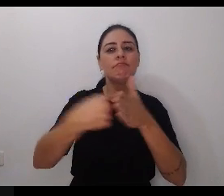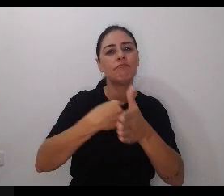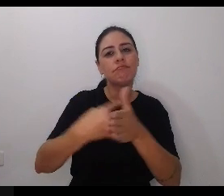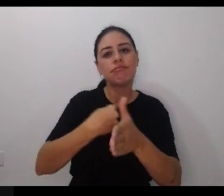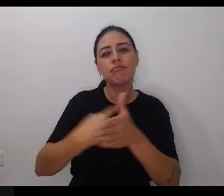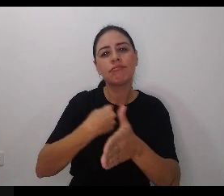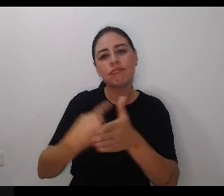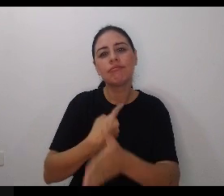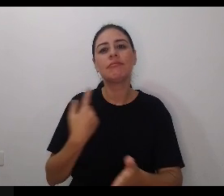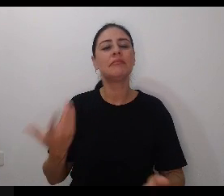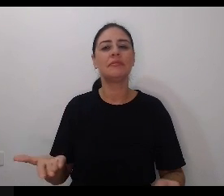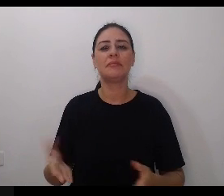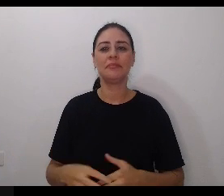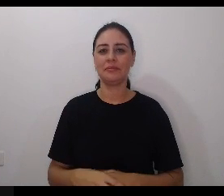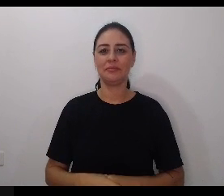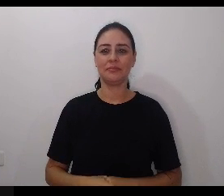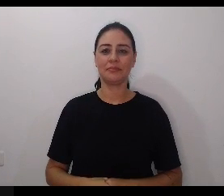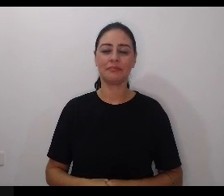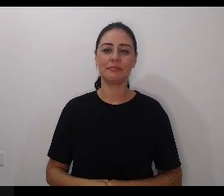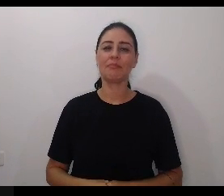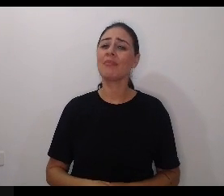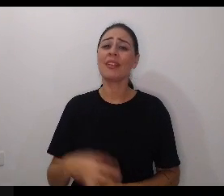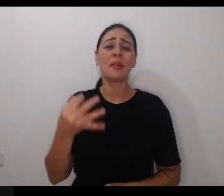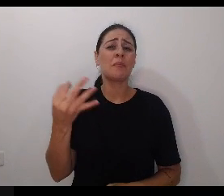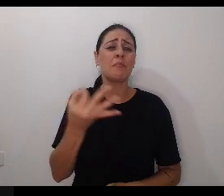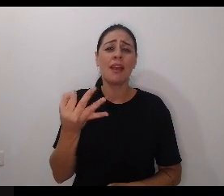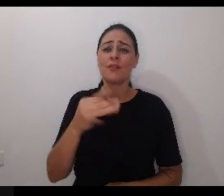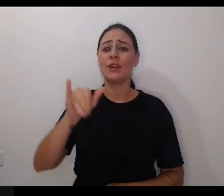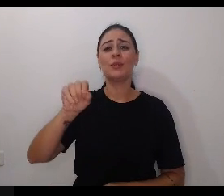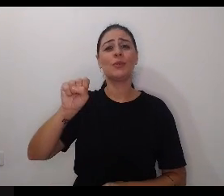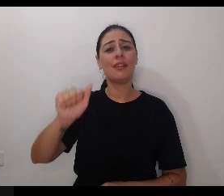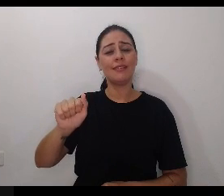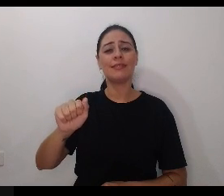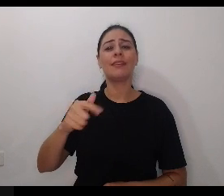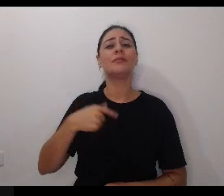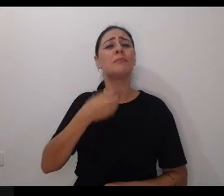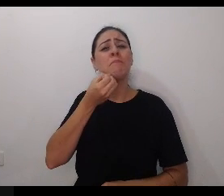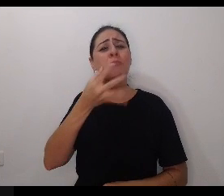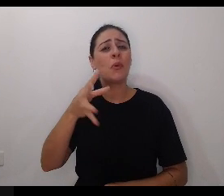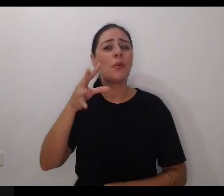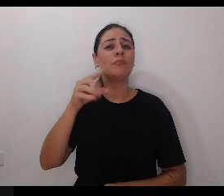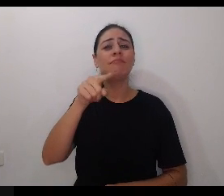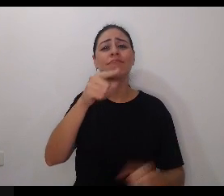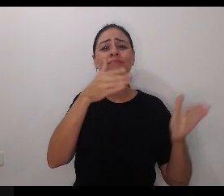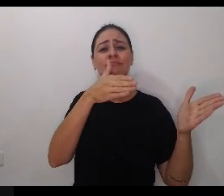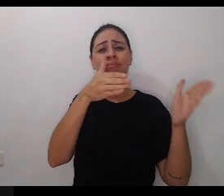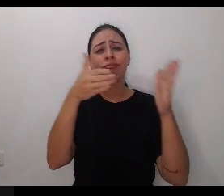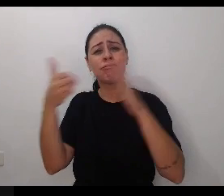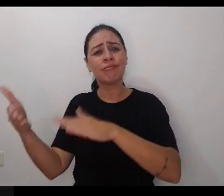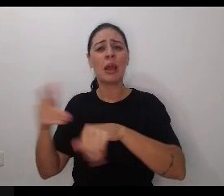ser entrado em contato aqui com o centro. E agora abro para as dúvidas que possam ter